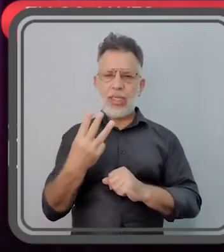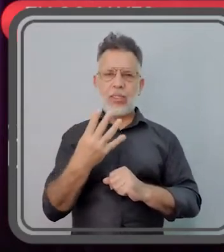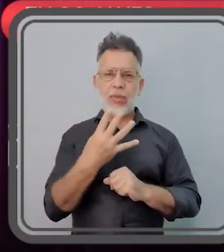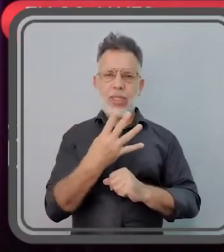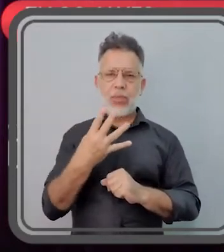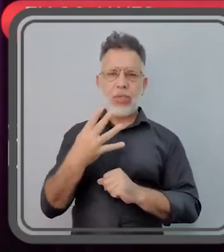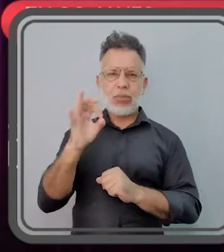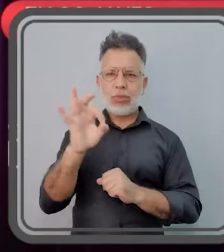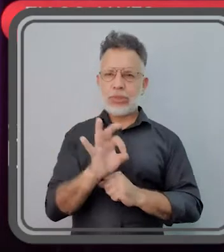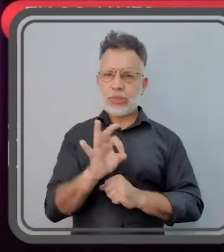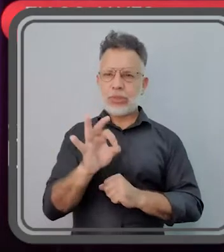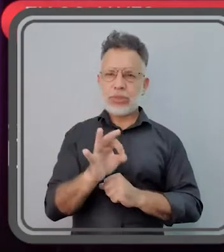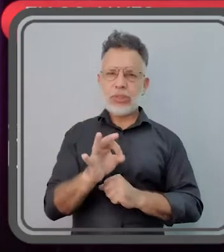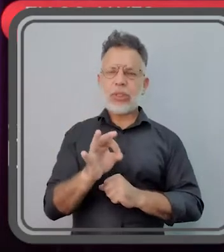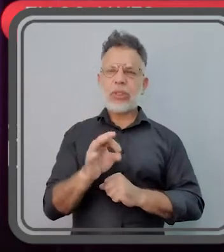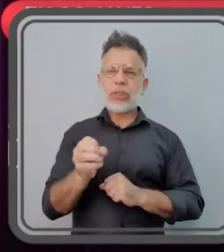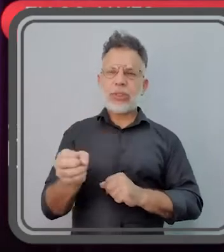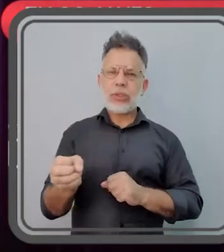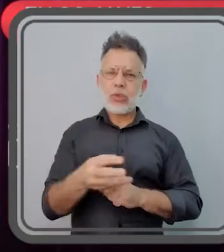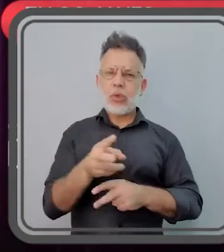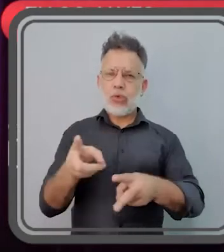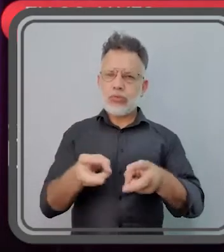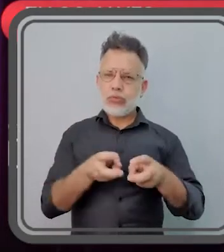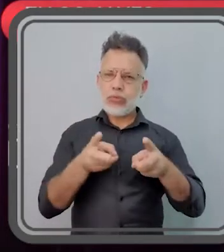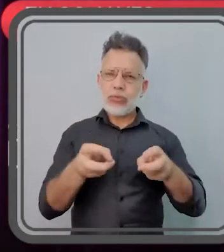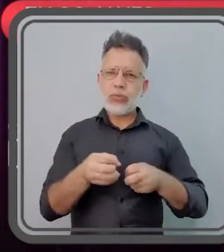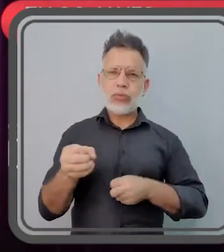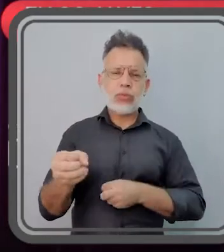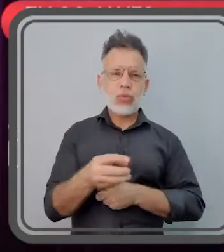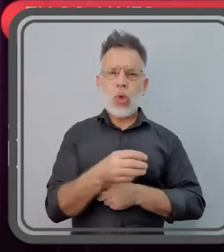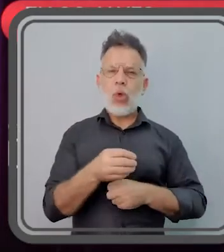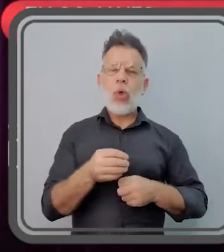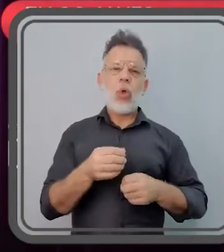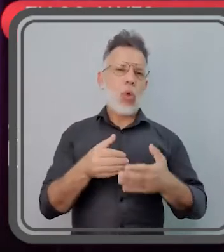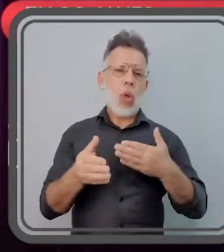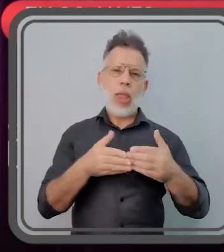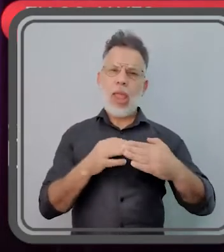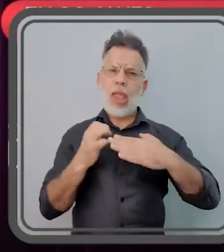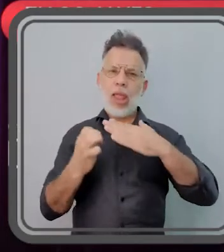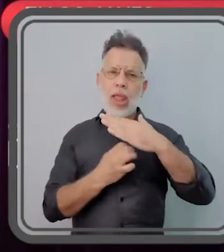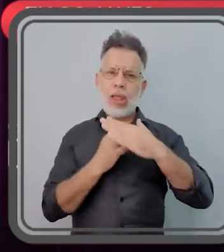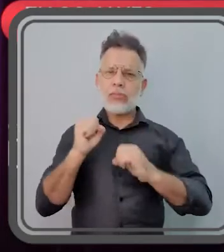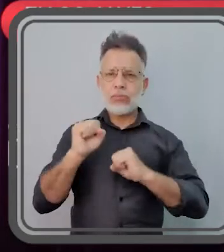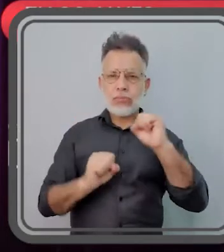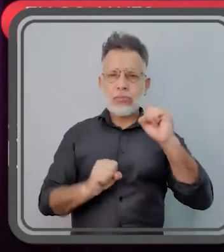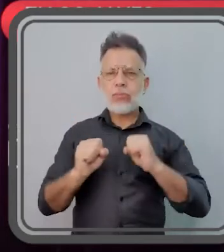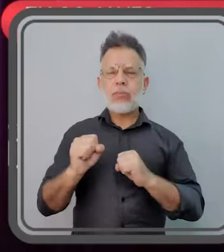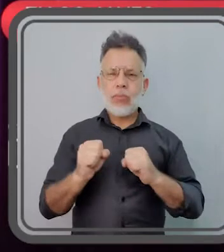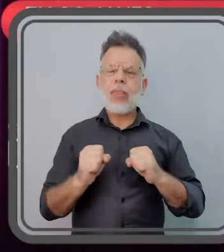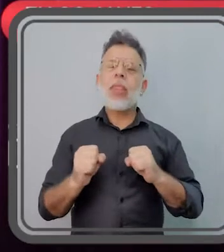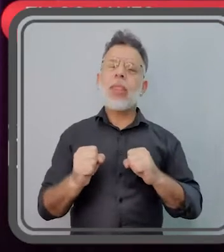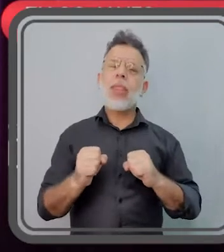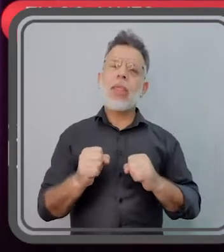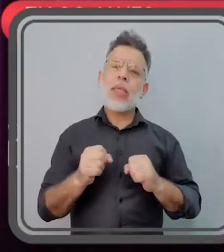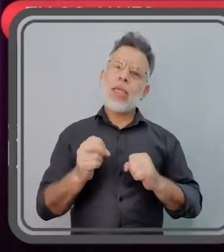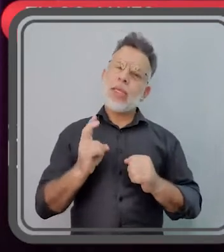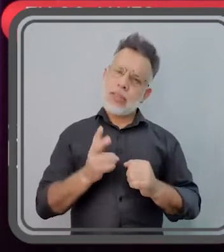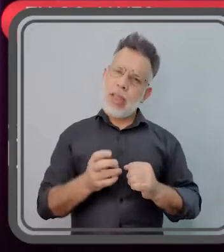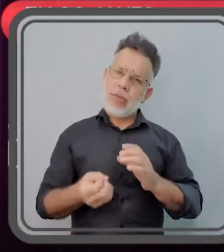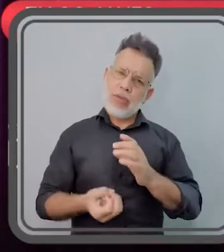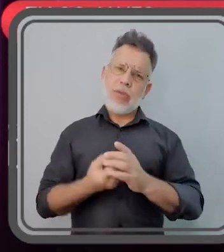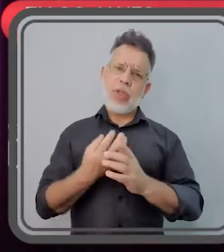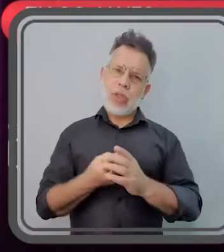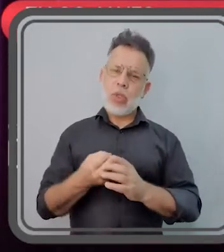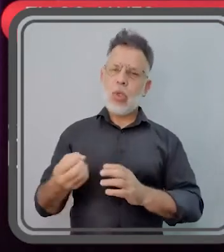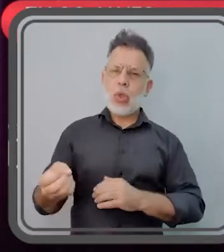44% de nova receita, novo ingresso, não? Qualquer indústria é parte de novos produtos, parte de